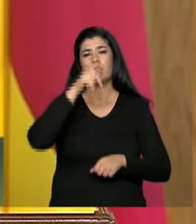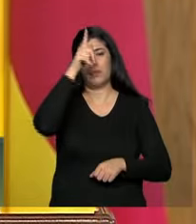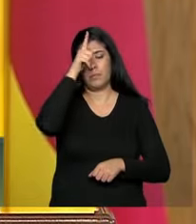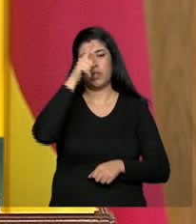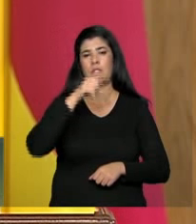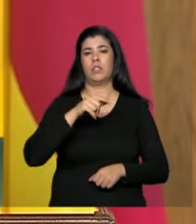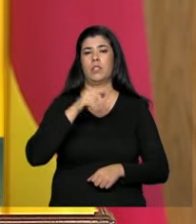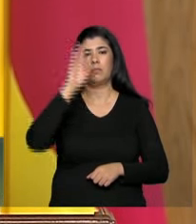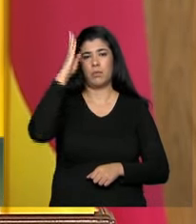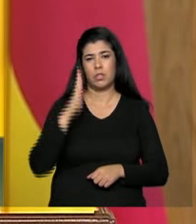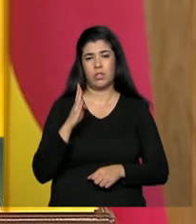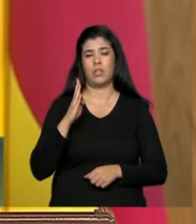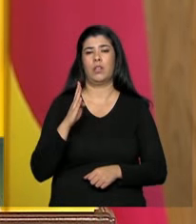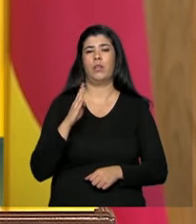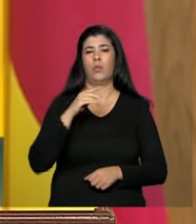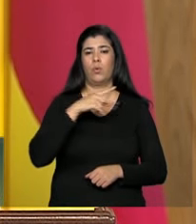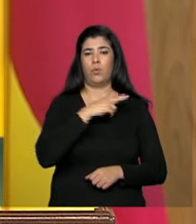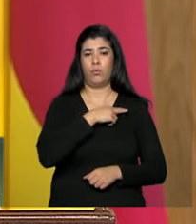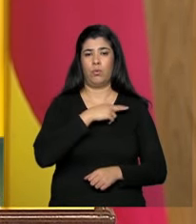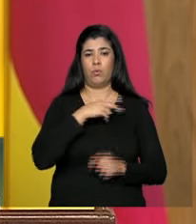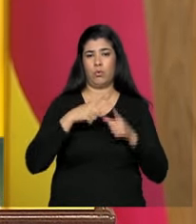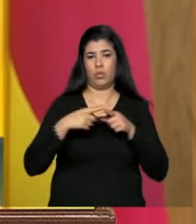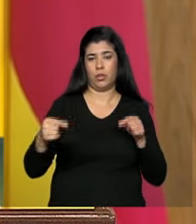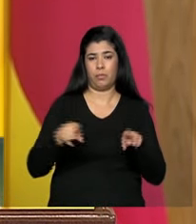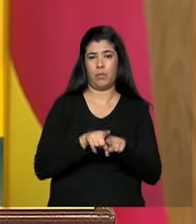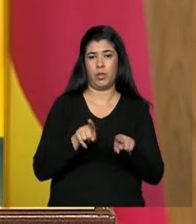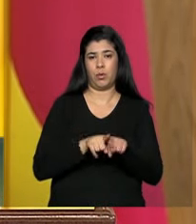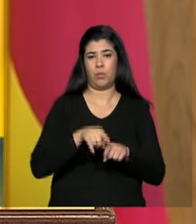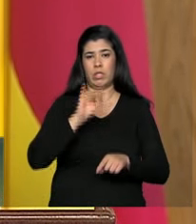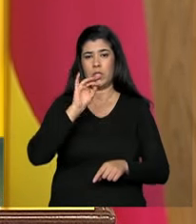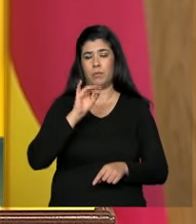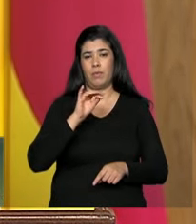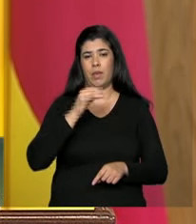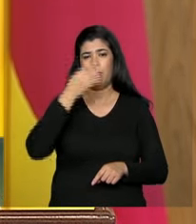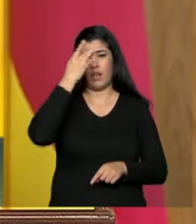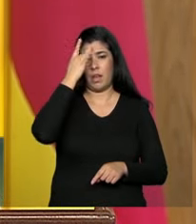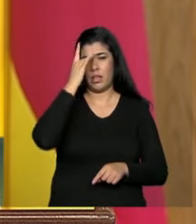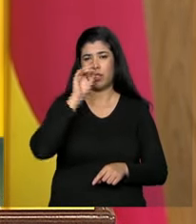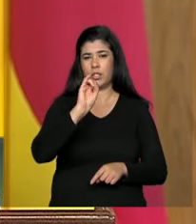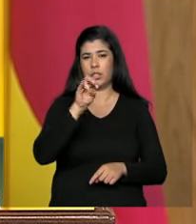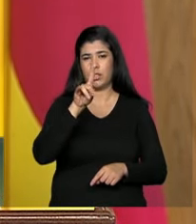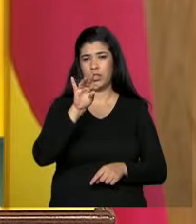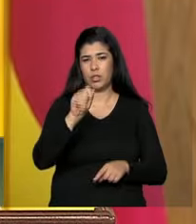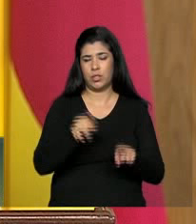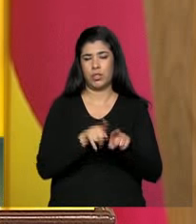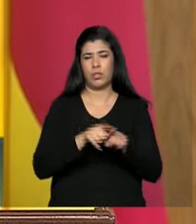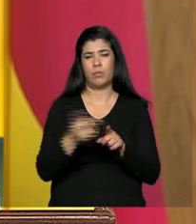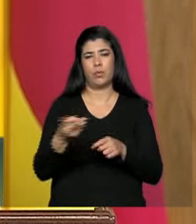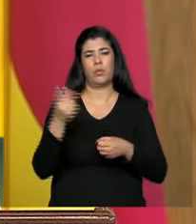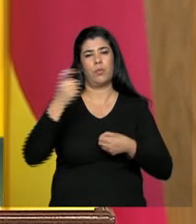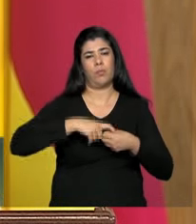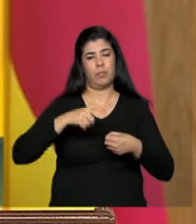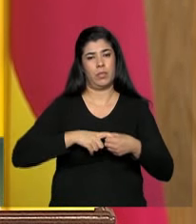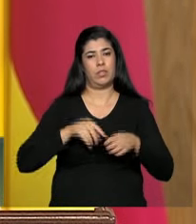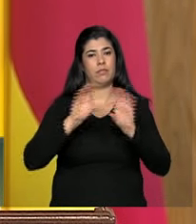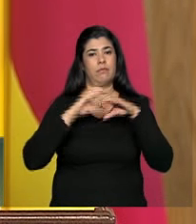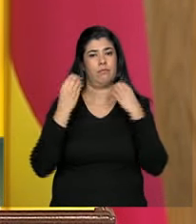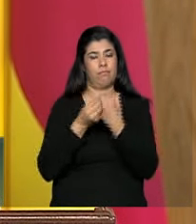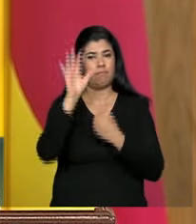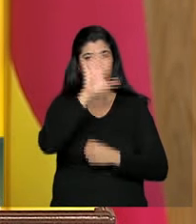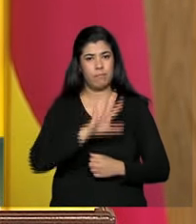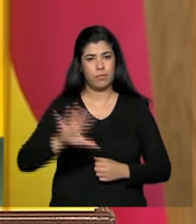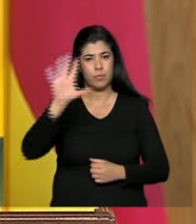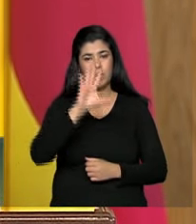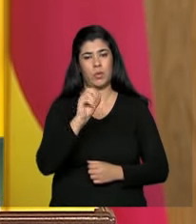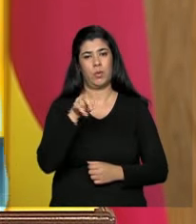o Japão e a Índia, são parceiros nesta questão da ampliação do Conselho de Segurança das Nações